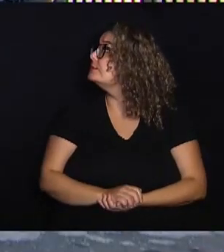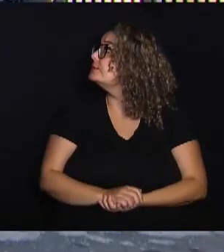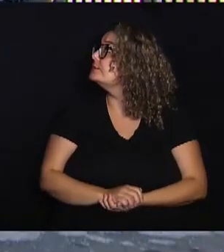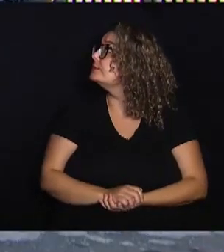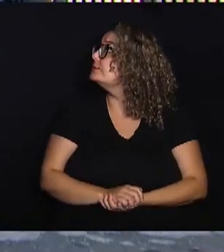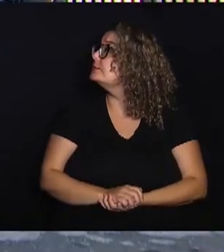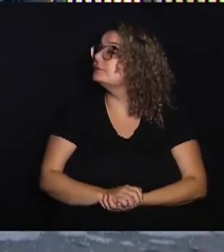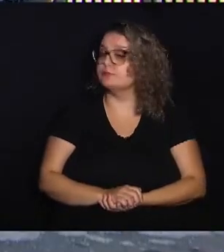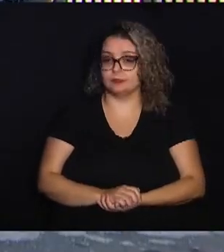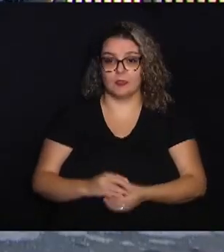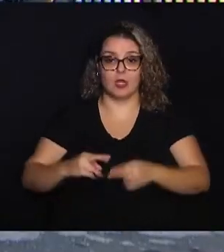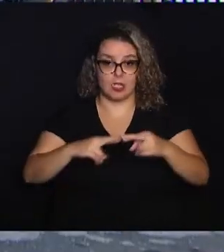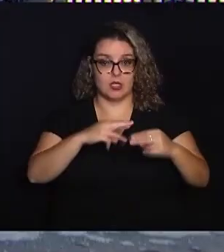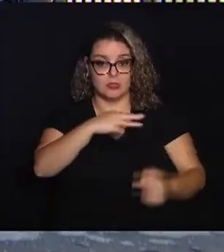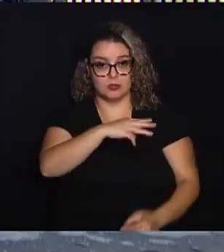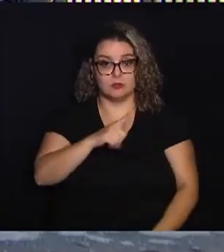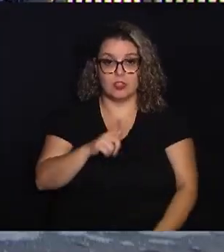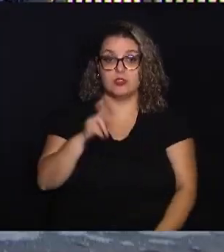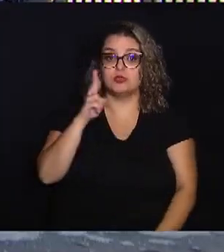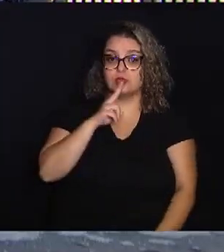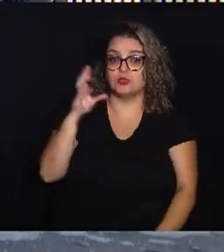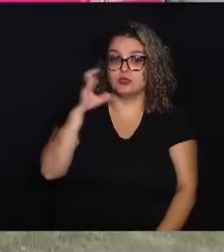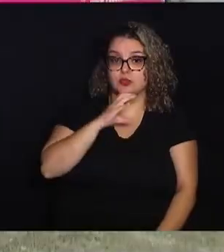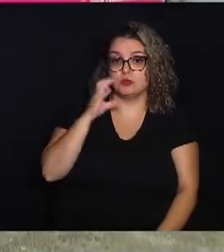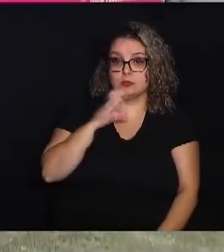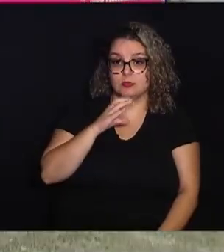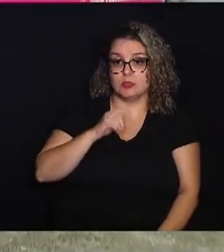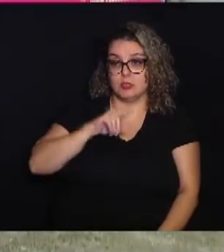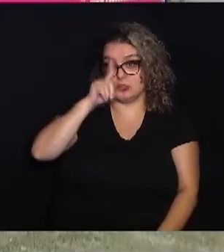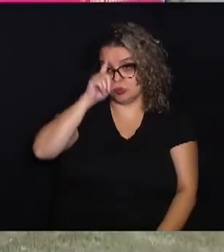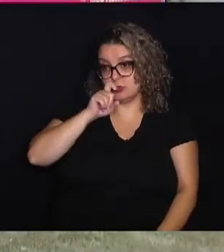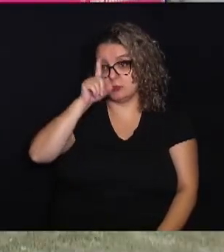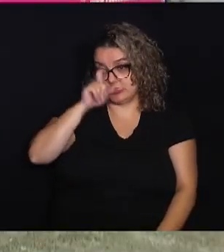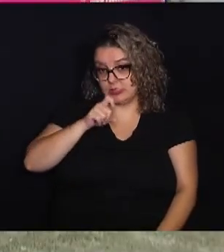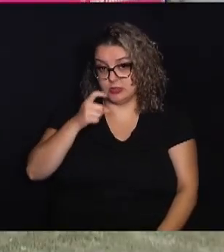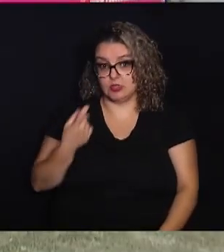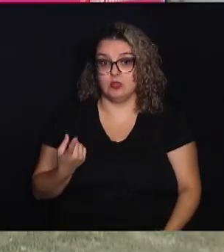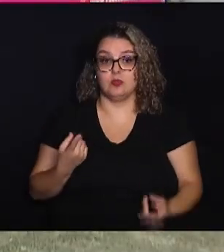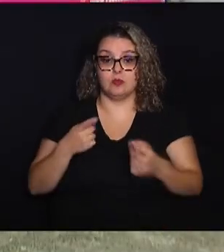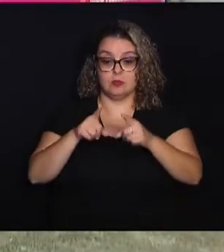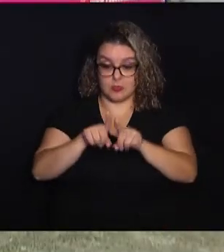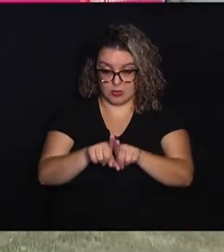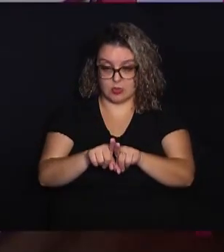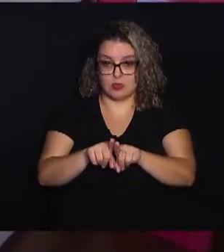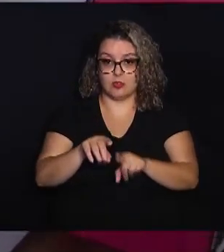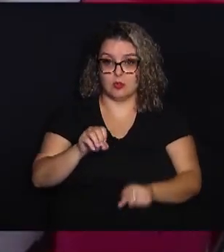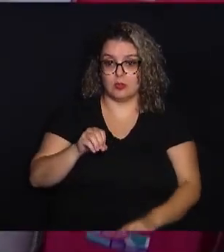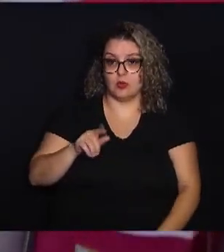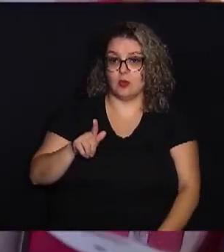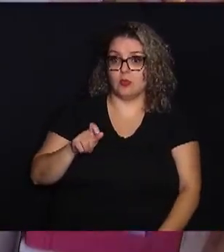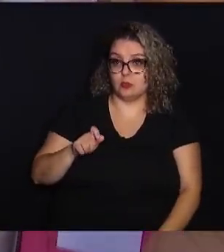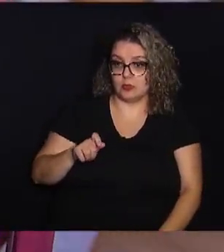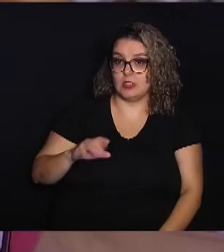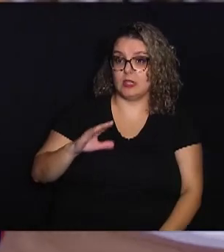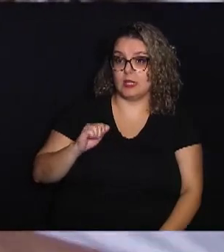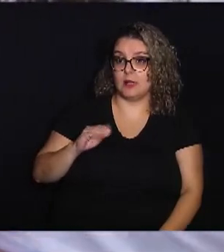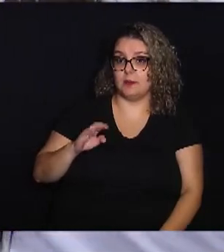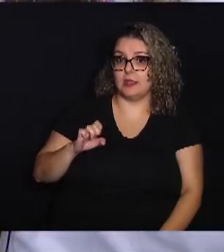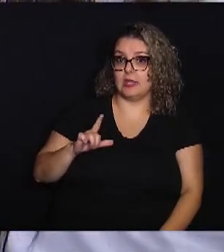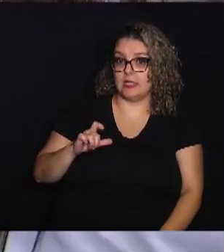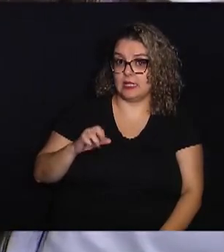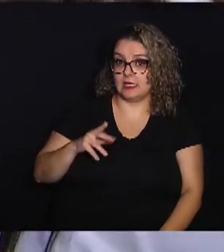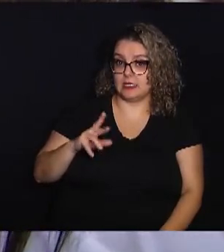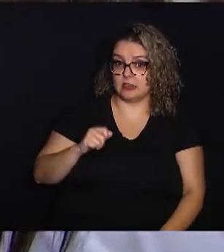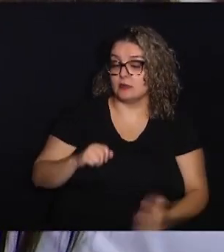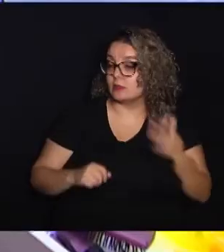A Rede Mário Gatti de Urgência, Emergência e Hospitalar, em parceria com a ONG Cabelegria, está com a campanha de doação